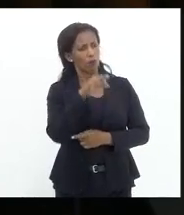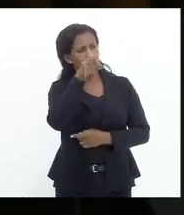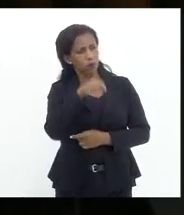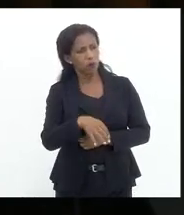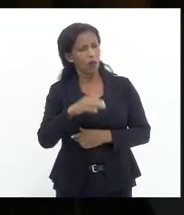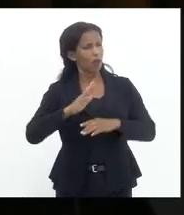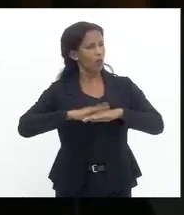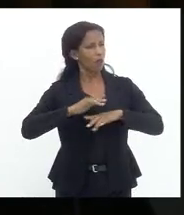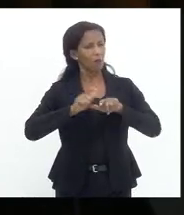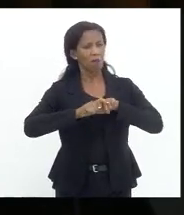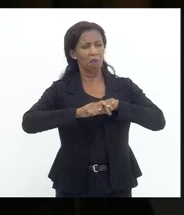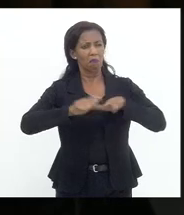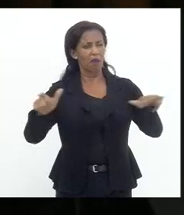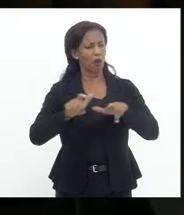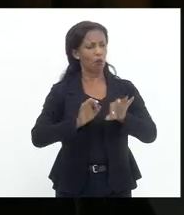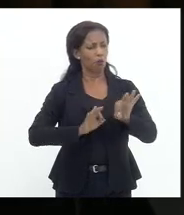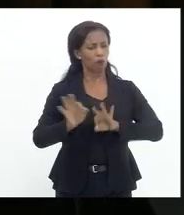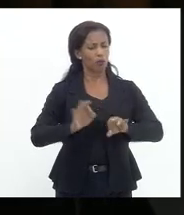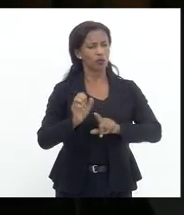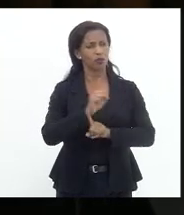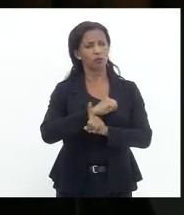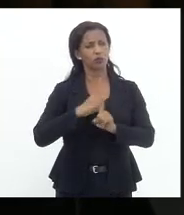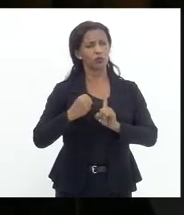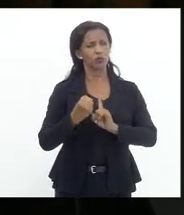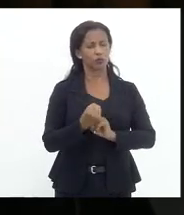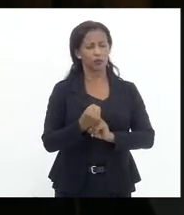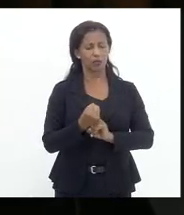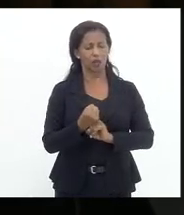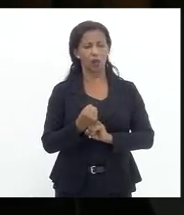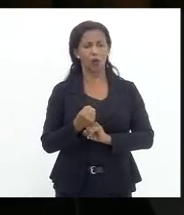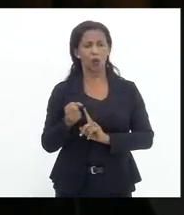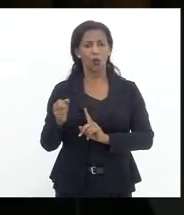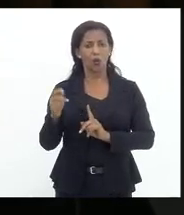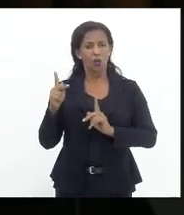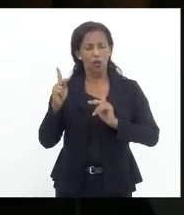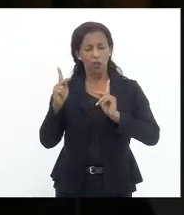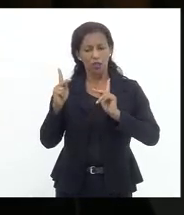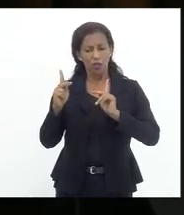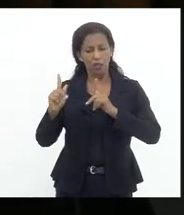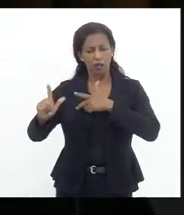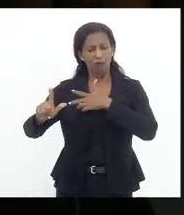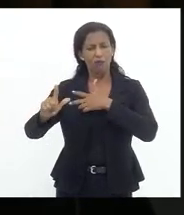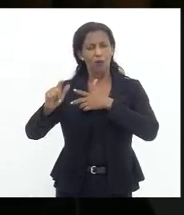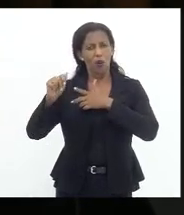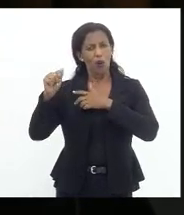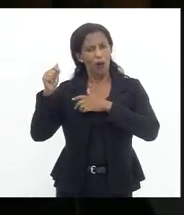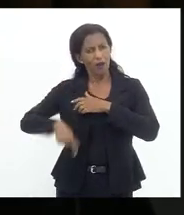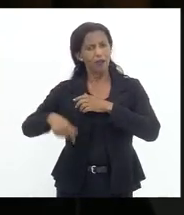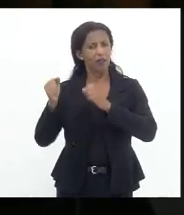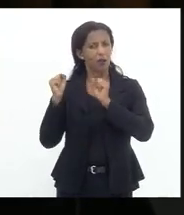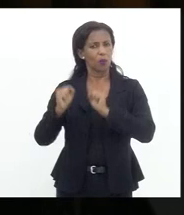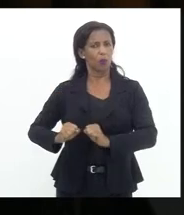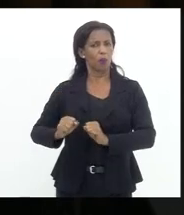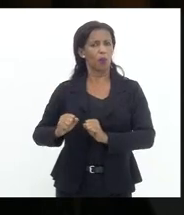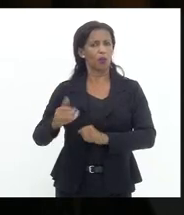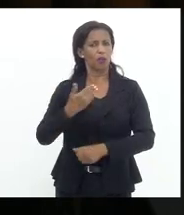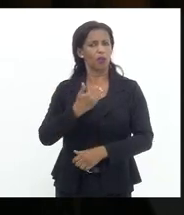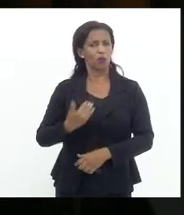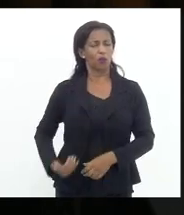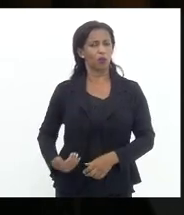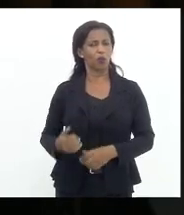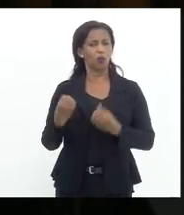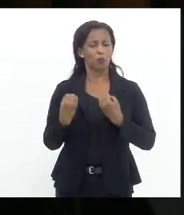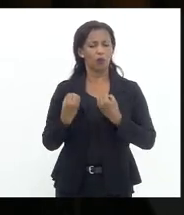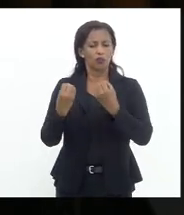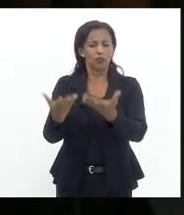o maior e o melhor projeto social que o poder público pode entregar à sua população.